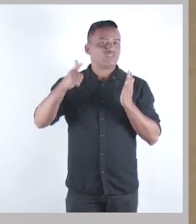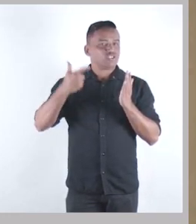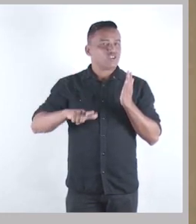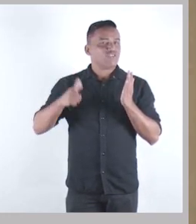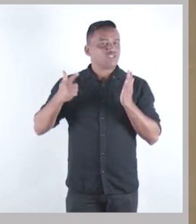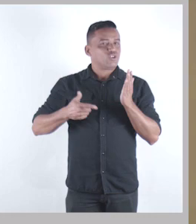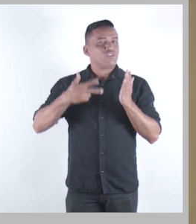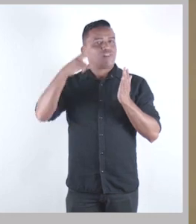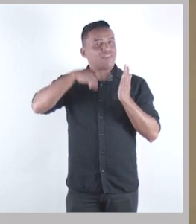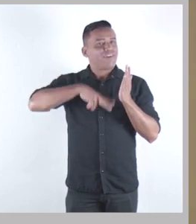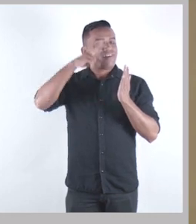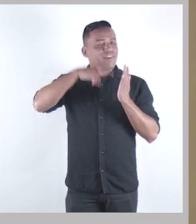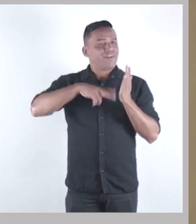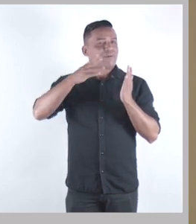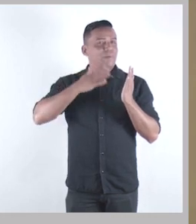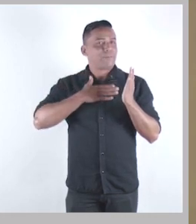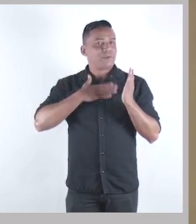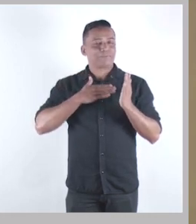lia.